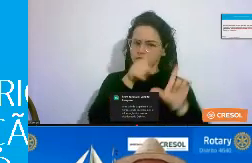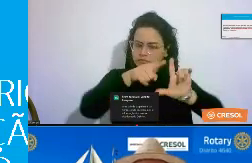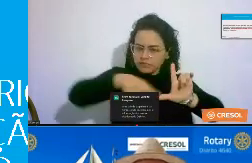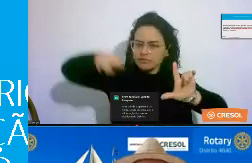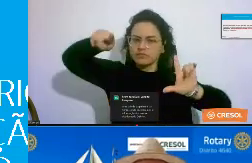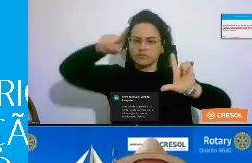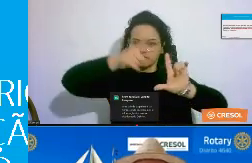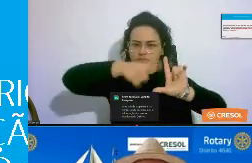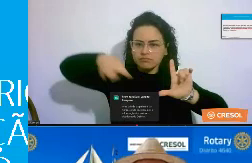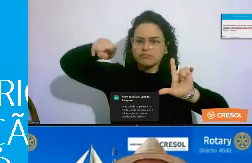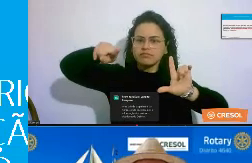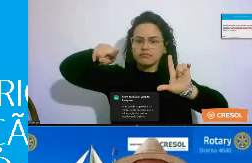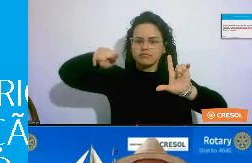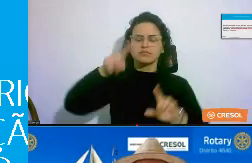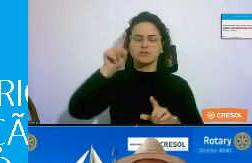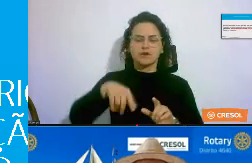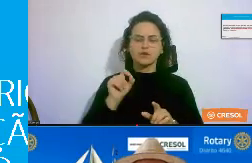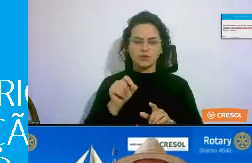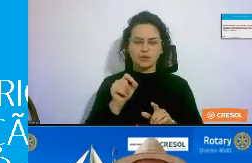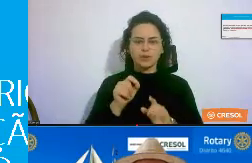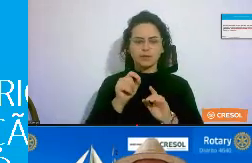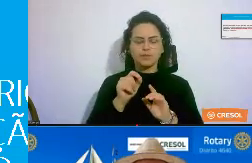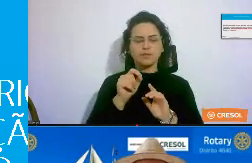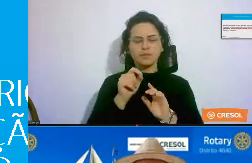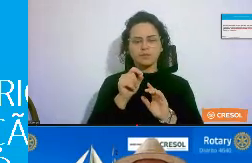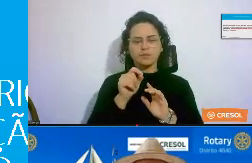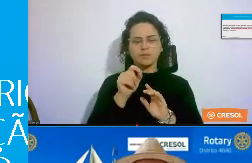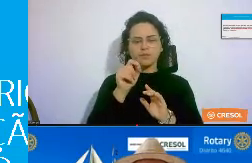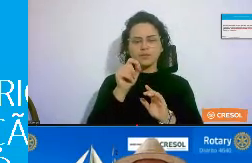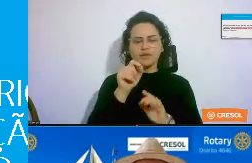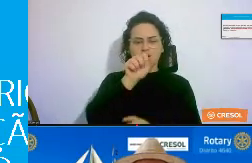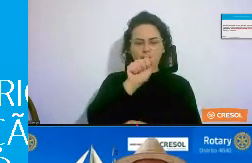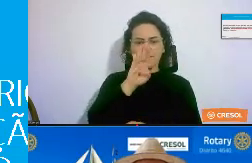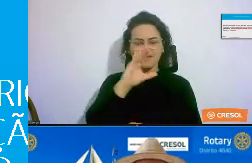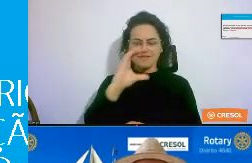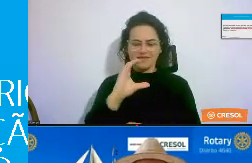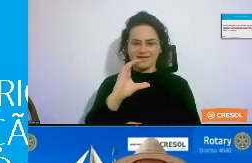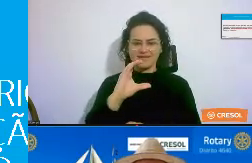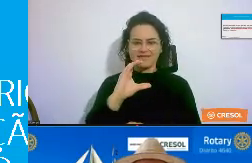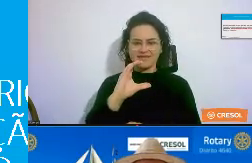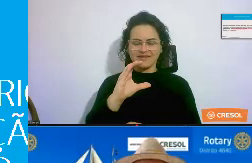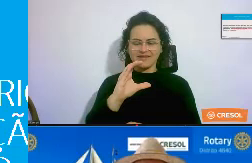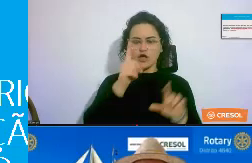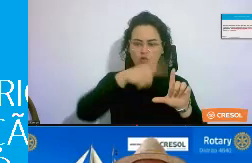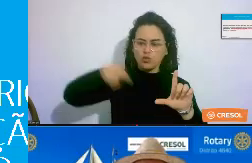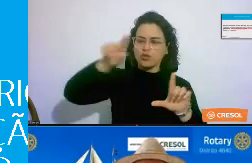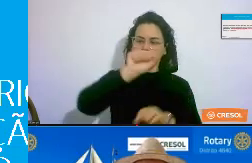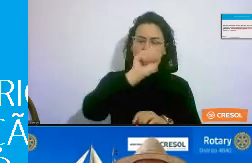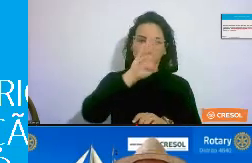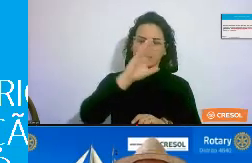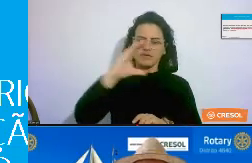Nós chamamos de projeto Pareto, que é curva ABC, ou também chamamos de curva ABC